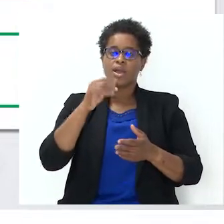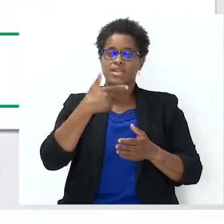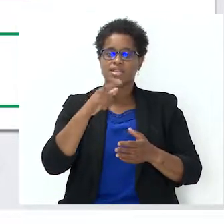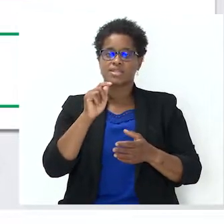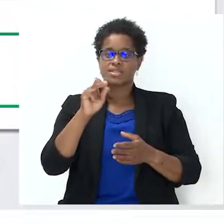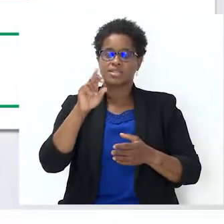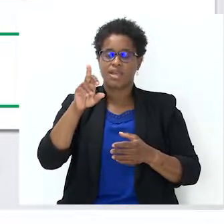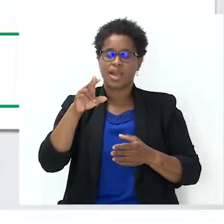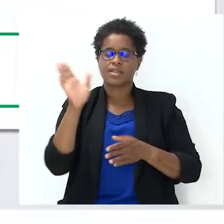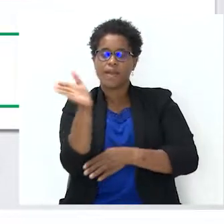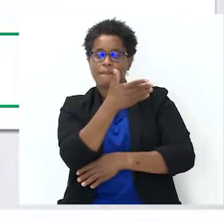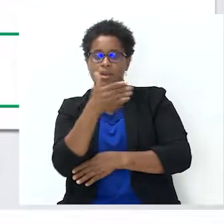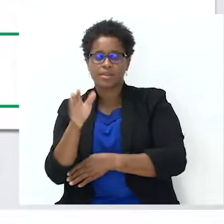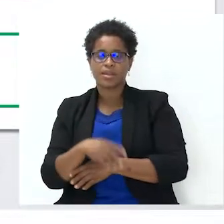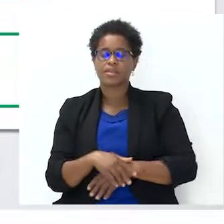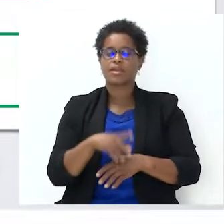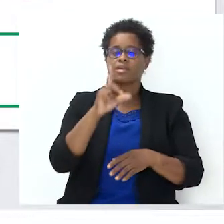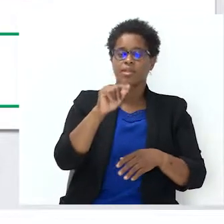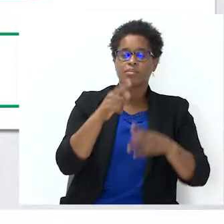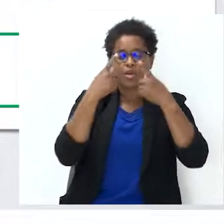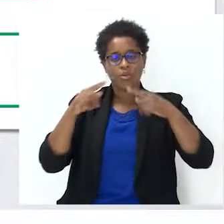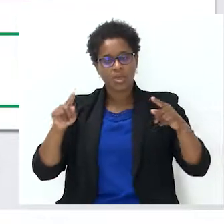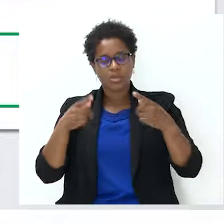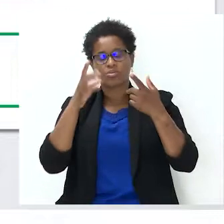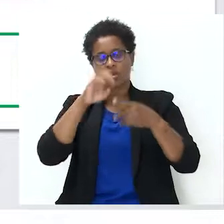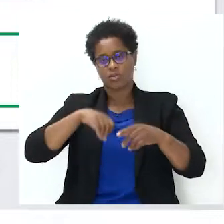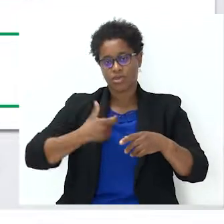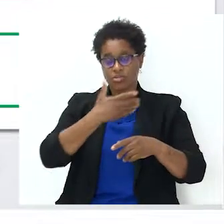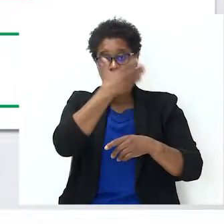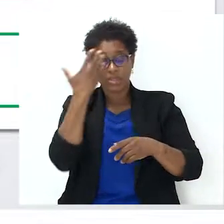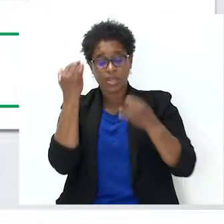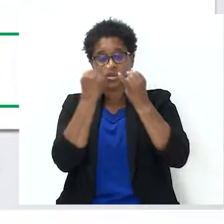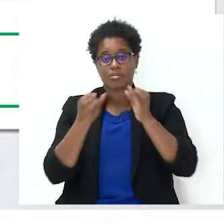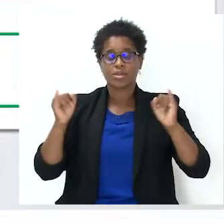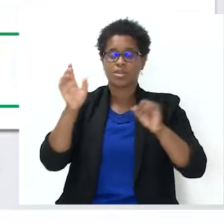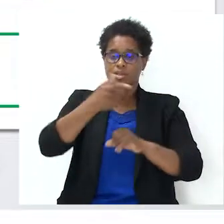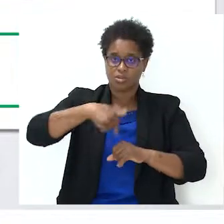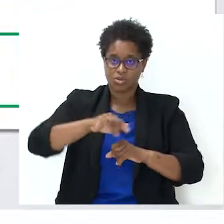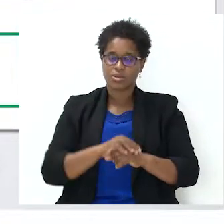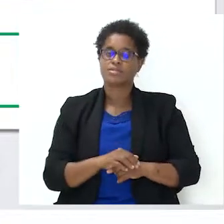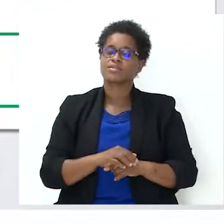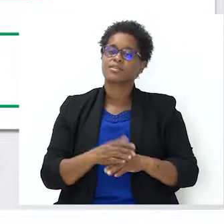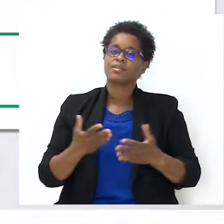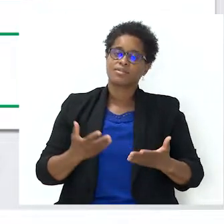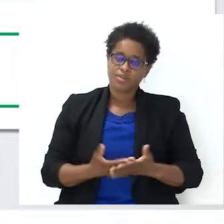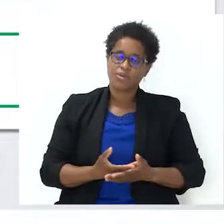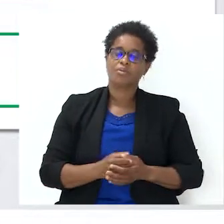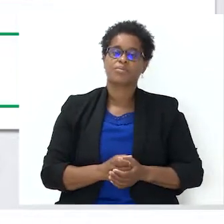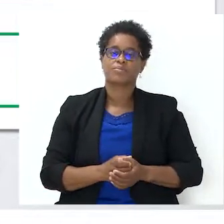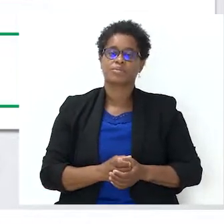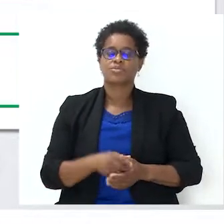bandeira e a entoação do hino de Cabo Verde no dia da nossa independência são